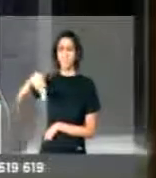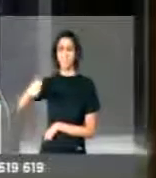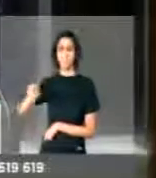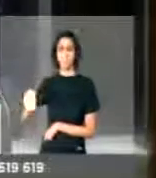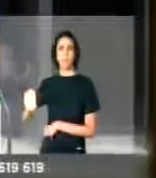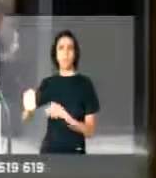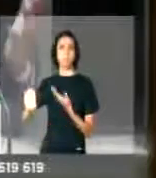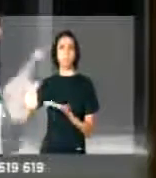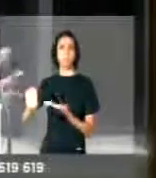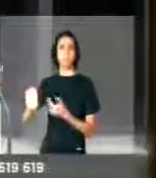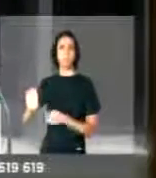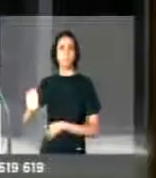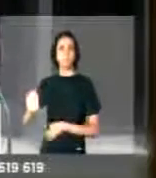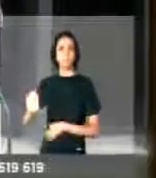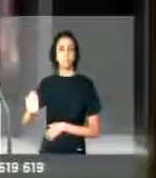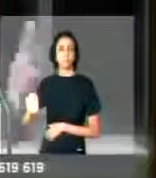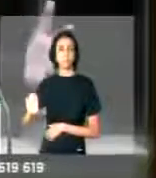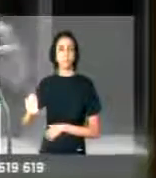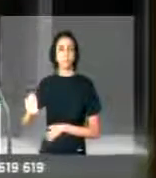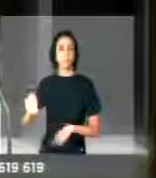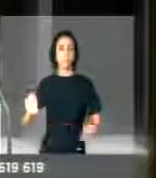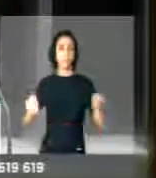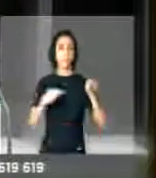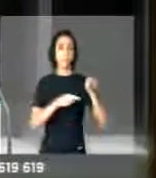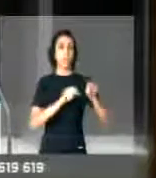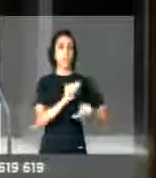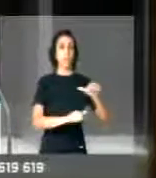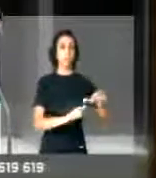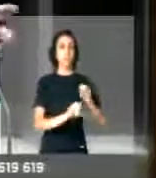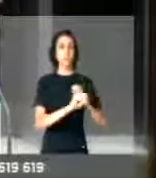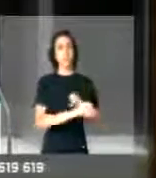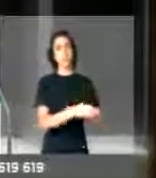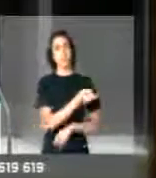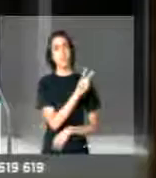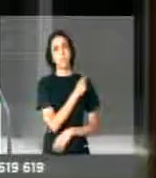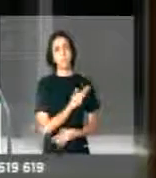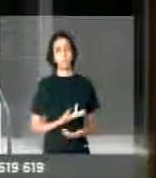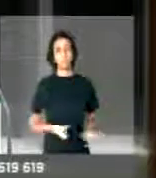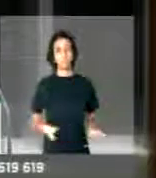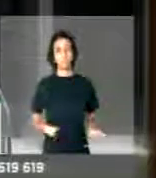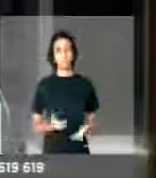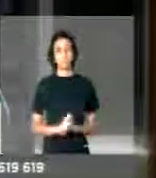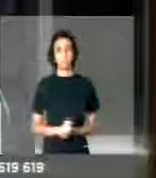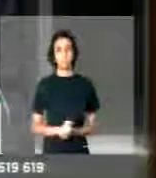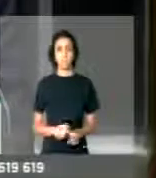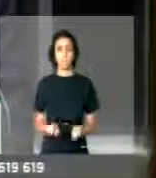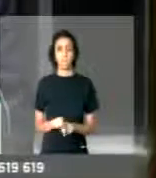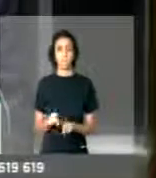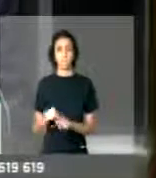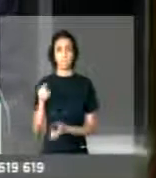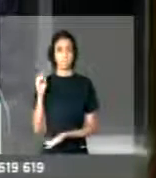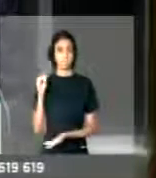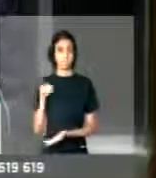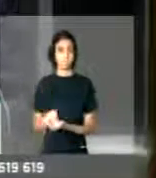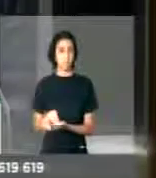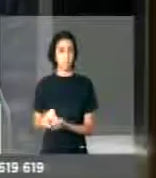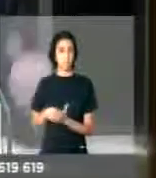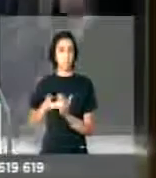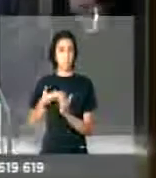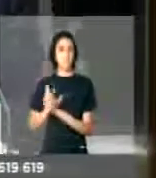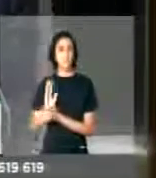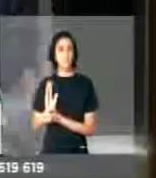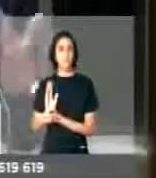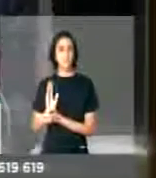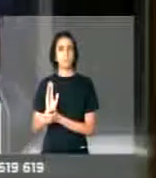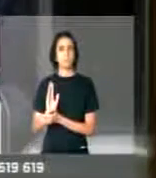Educação em favor da reforma do ensino médio e até a falta de aprovação da Base